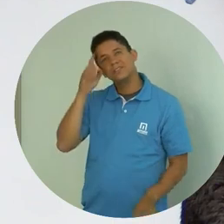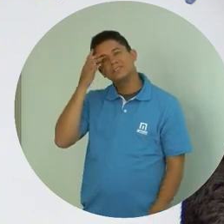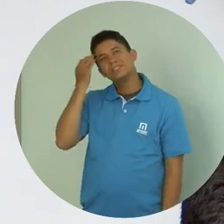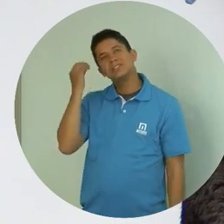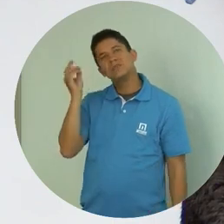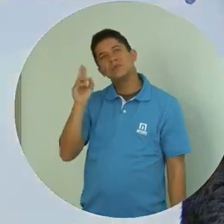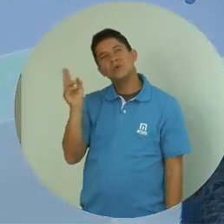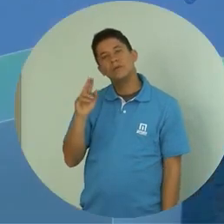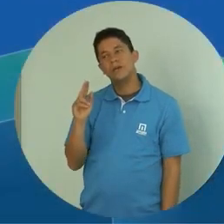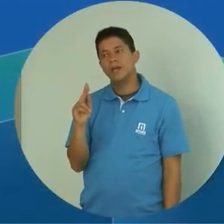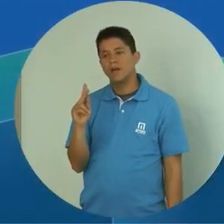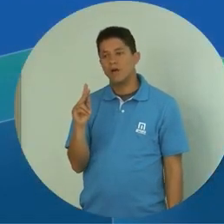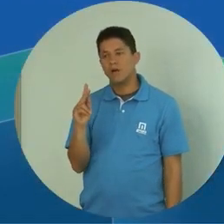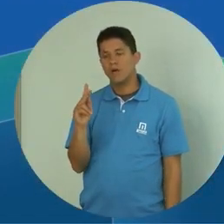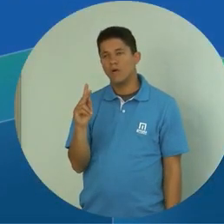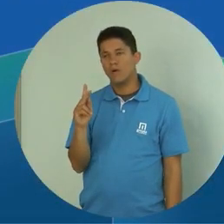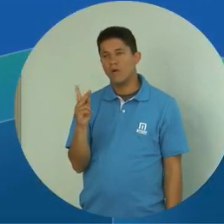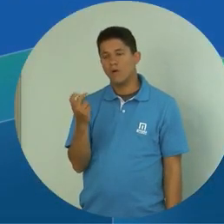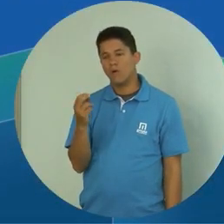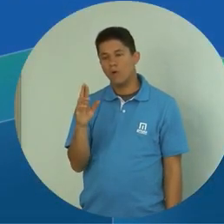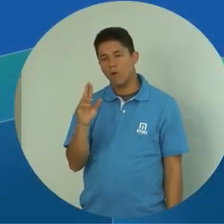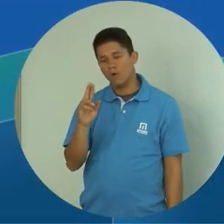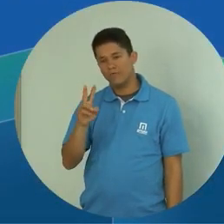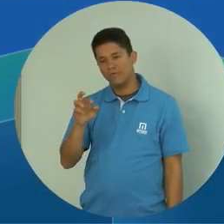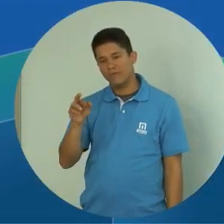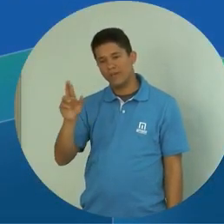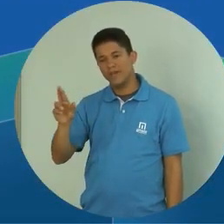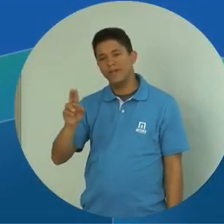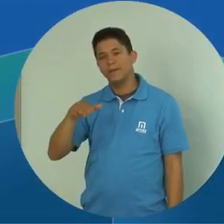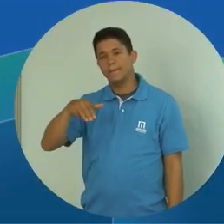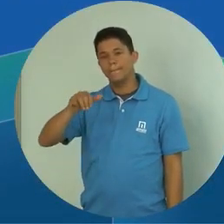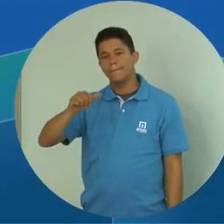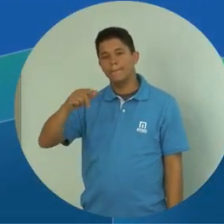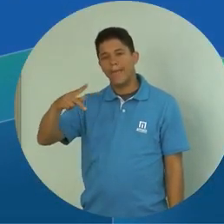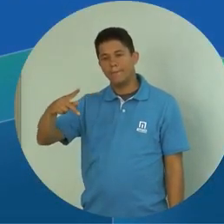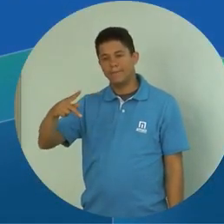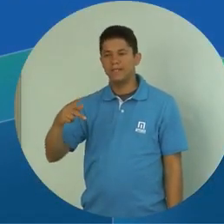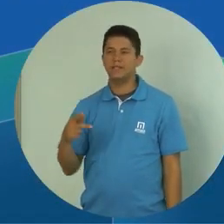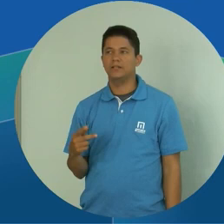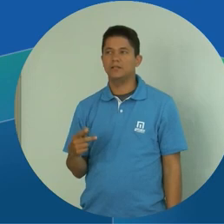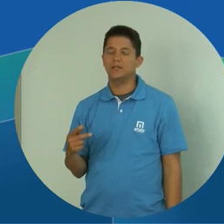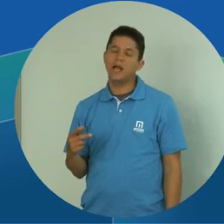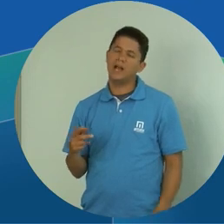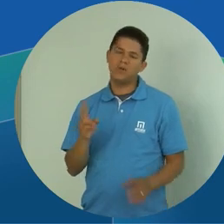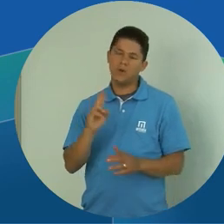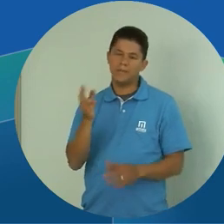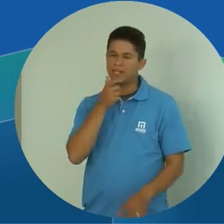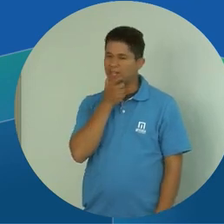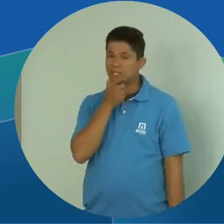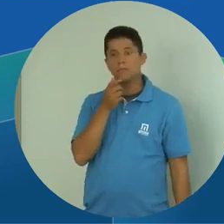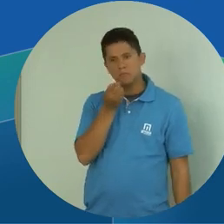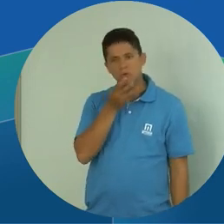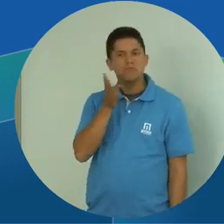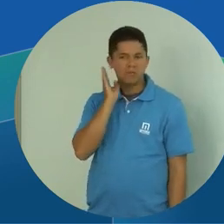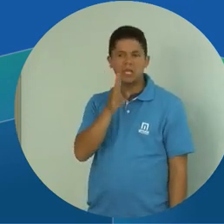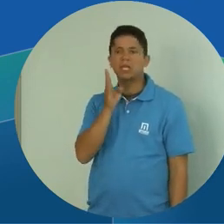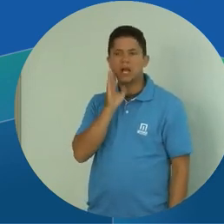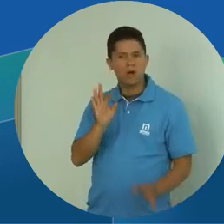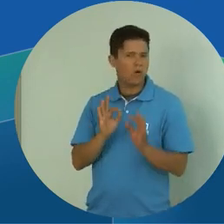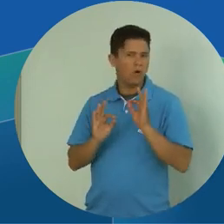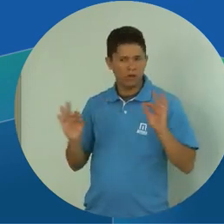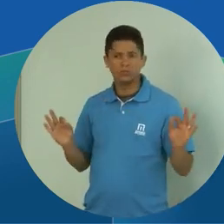Hover Map aliado a uma inteligência artificial que tem um nome específico. Isso aqui é muito bacana, muito legal mesmo.